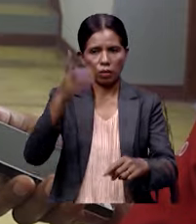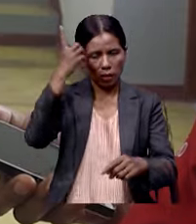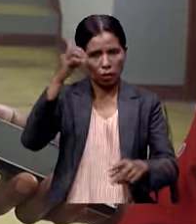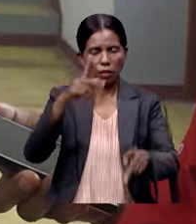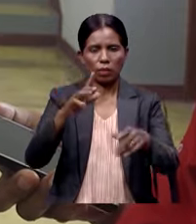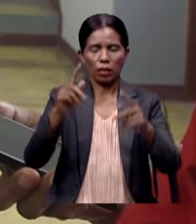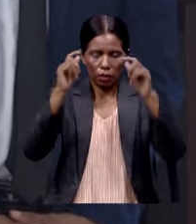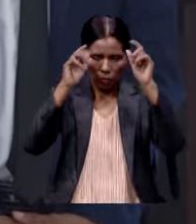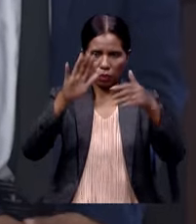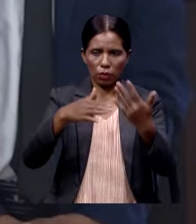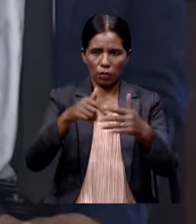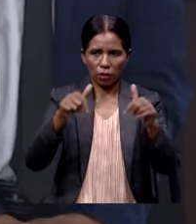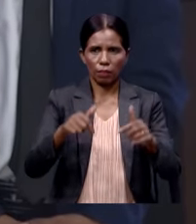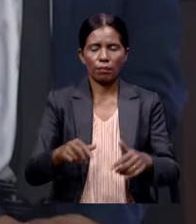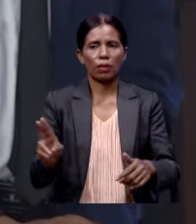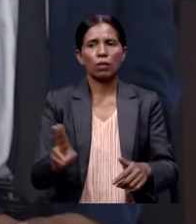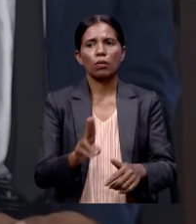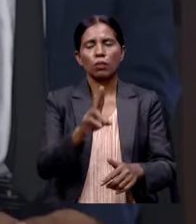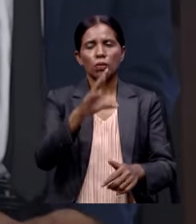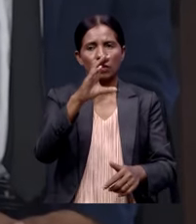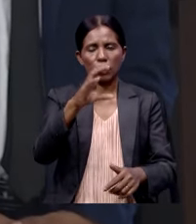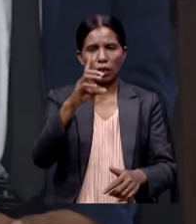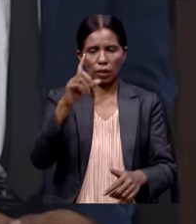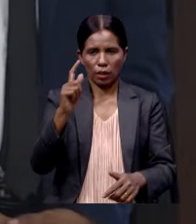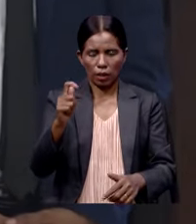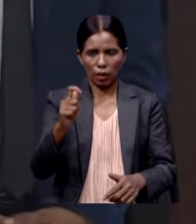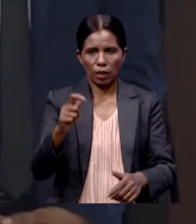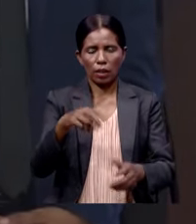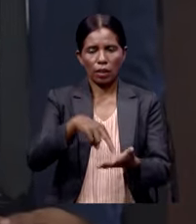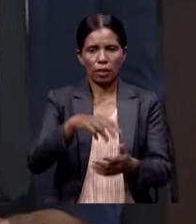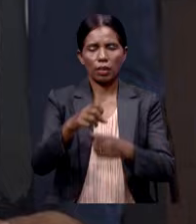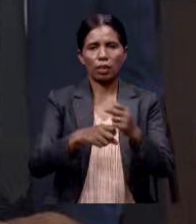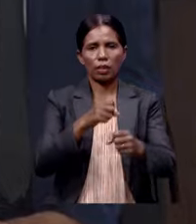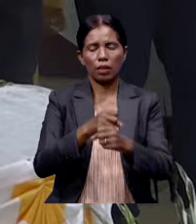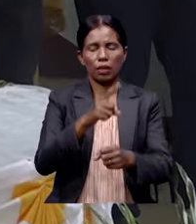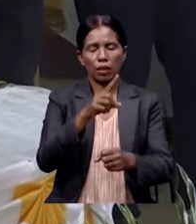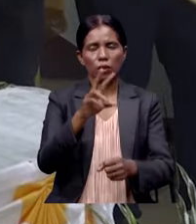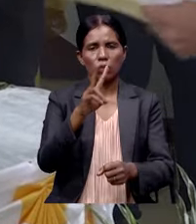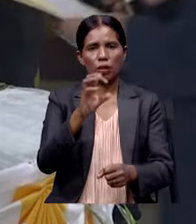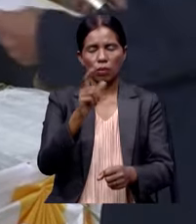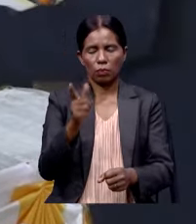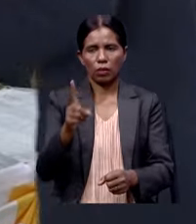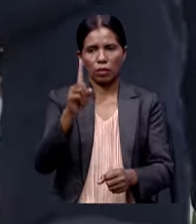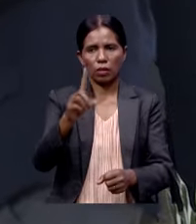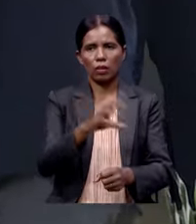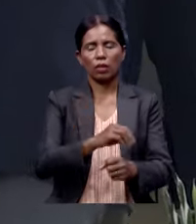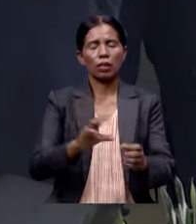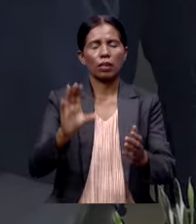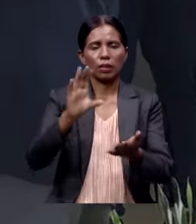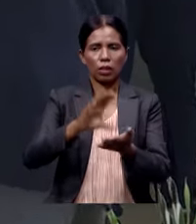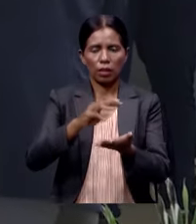timoron hotu nian. Universidade Católica Timorense hari hatinang riuroron resingida ho Fakultade Hat Makanesan, Ciencias